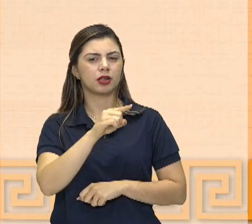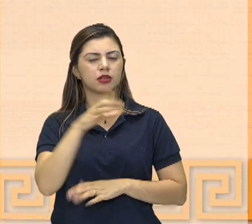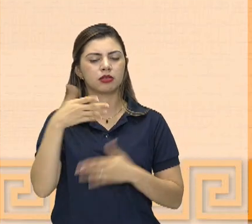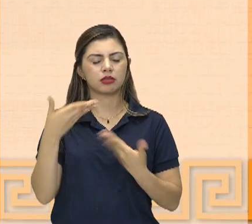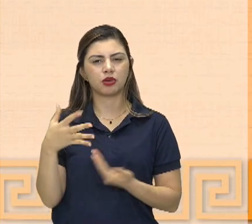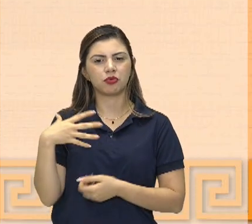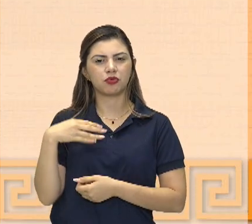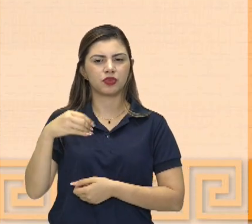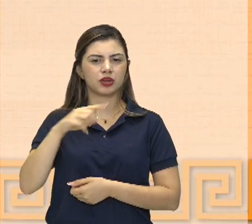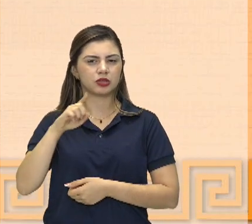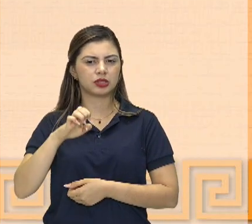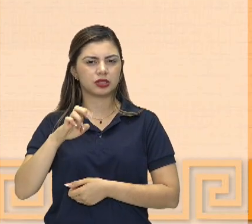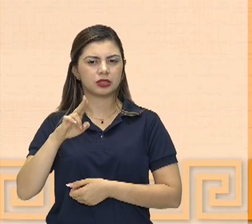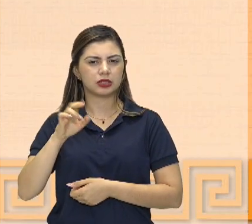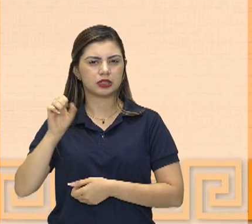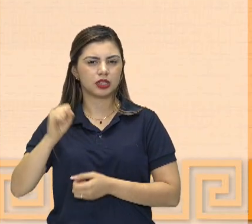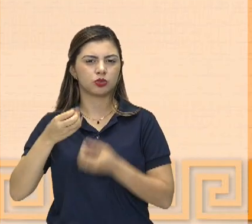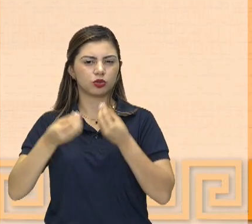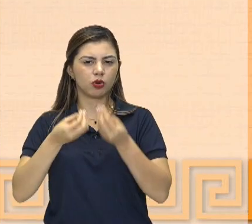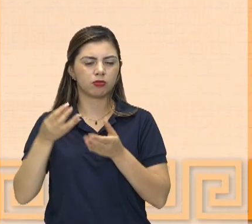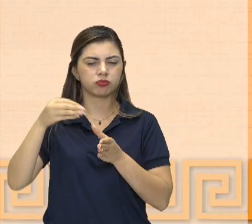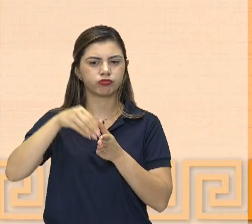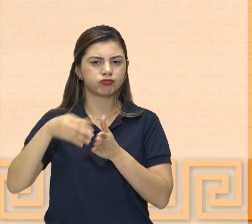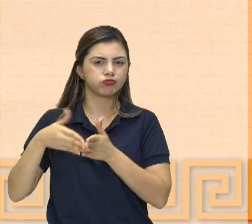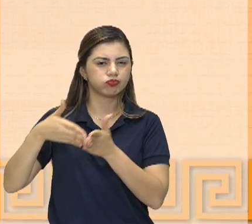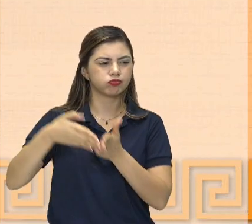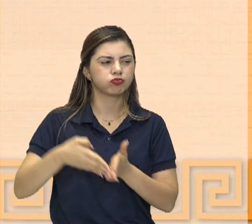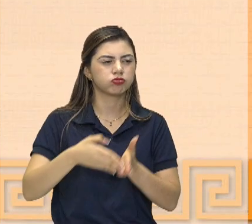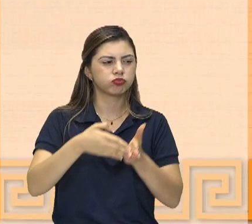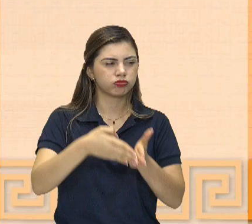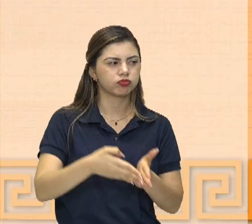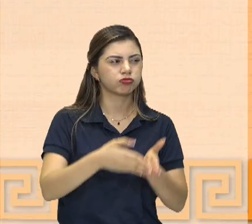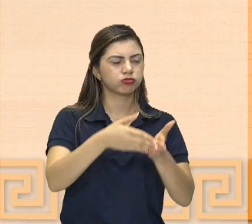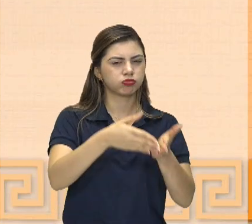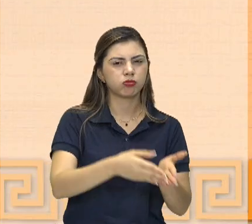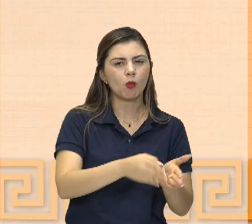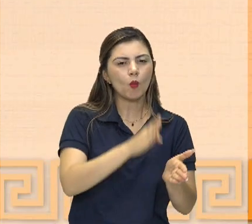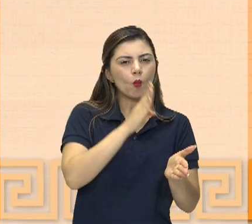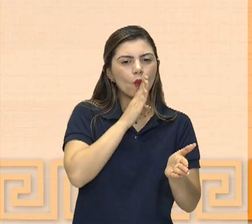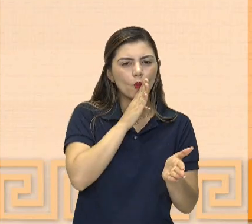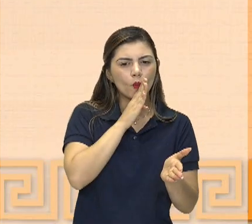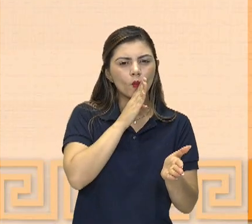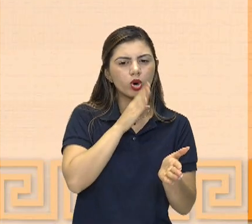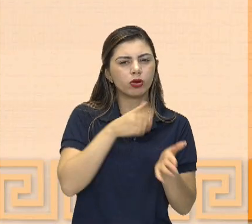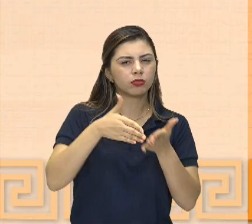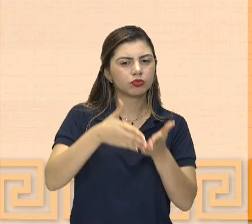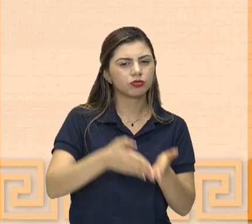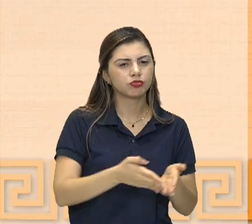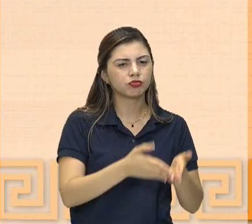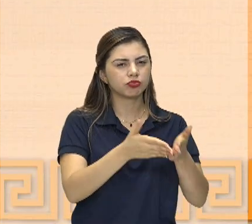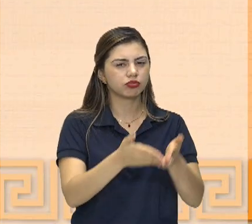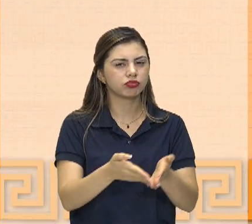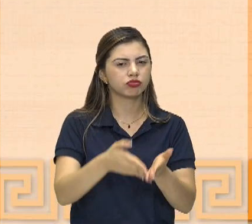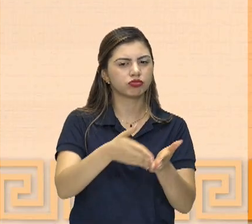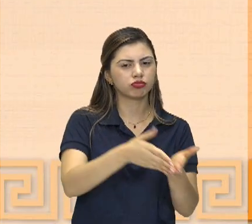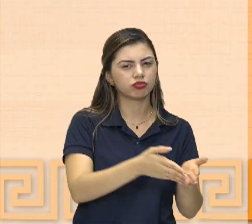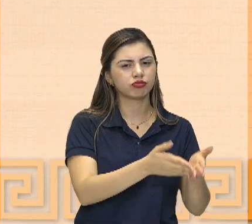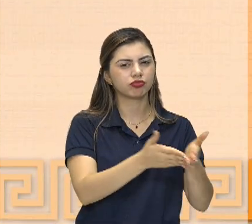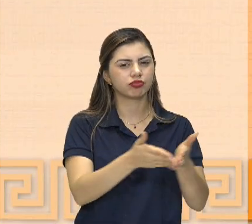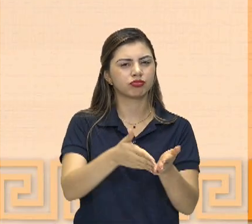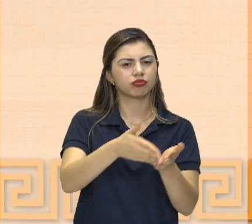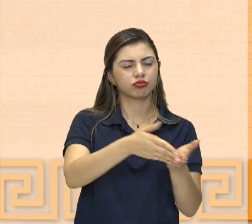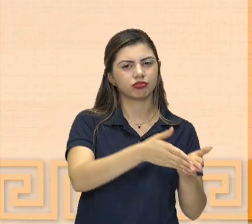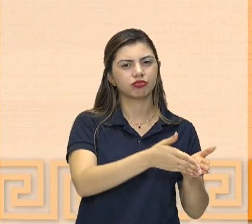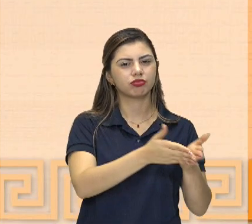entrou no barco. Tudo ocorreu em silêncio. Caronte nada dizia e o guia já havia retornado ao